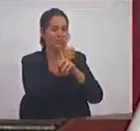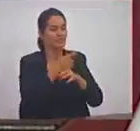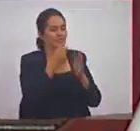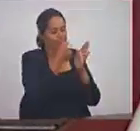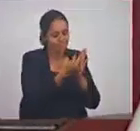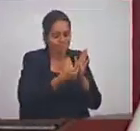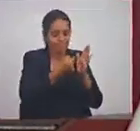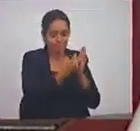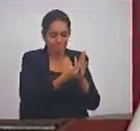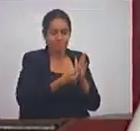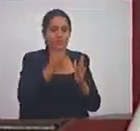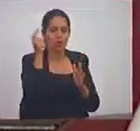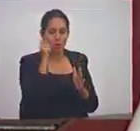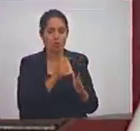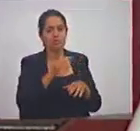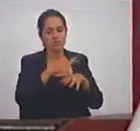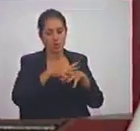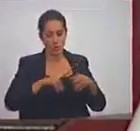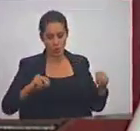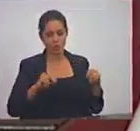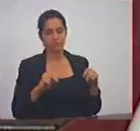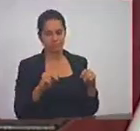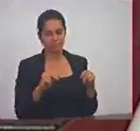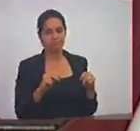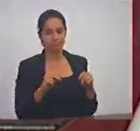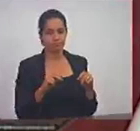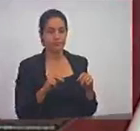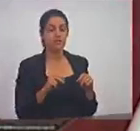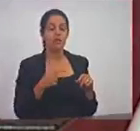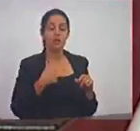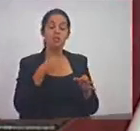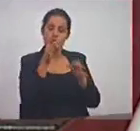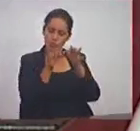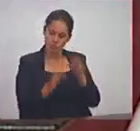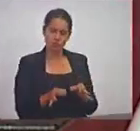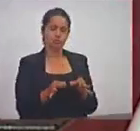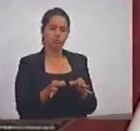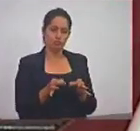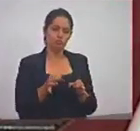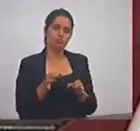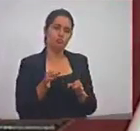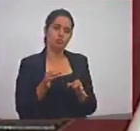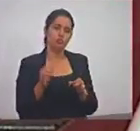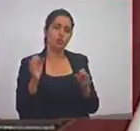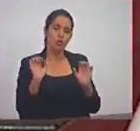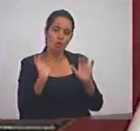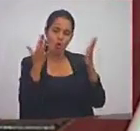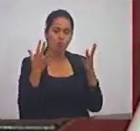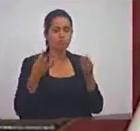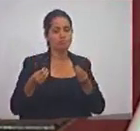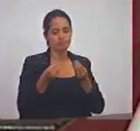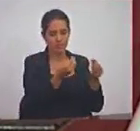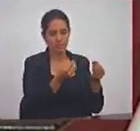ser humano. Assim, torna-se justo prestar essa homenagem a essa mulher que é exemplo de gente que faz